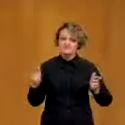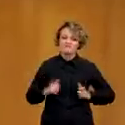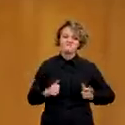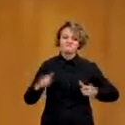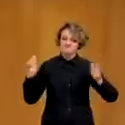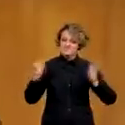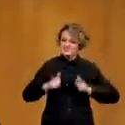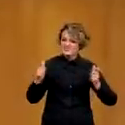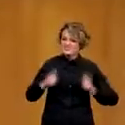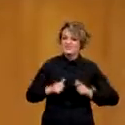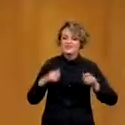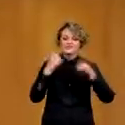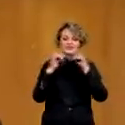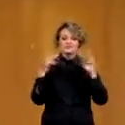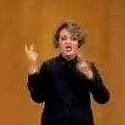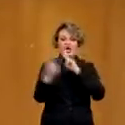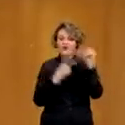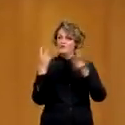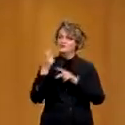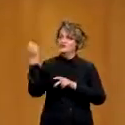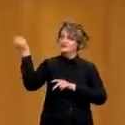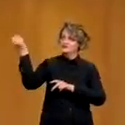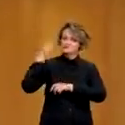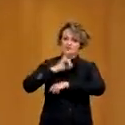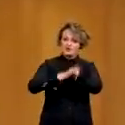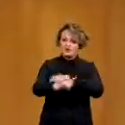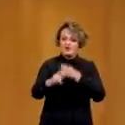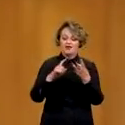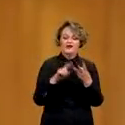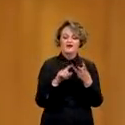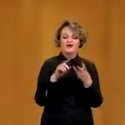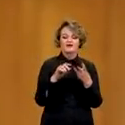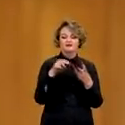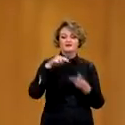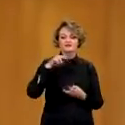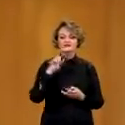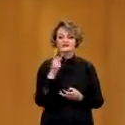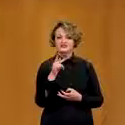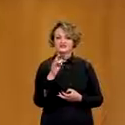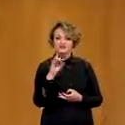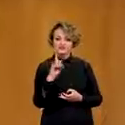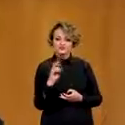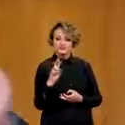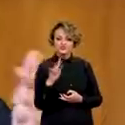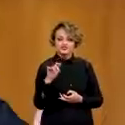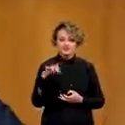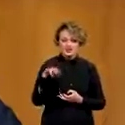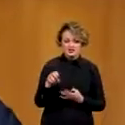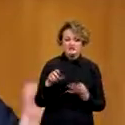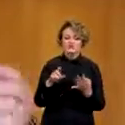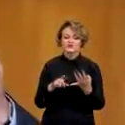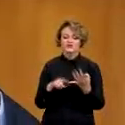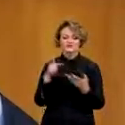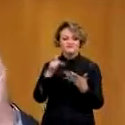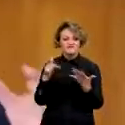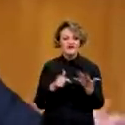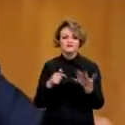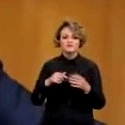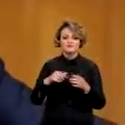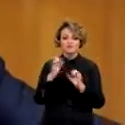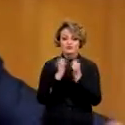excepcional: eólica, solar, biomassa, hidrogênio verde, hidrogênio de cana. Há